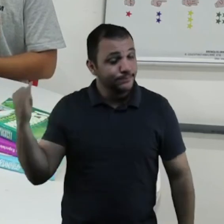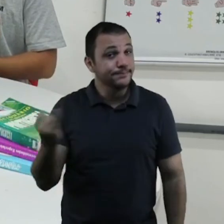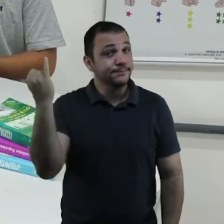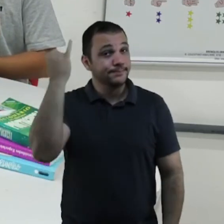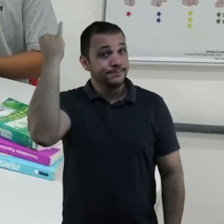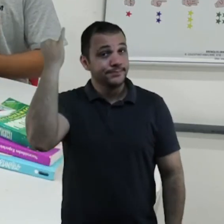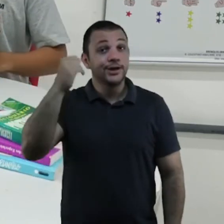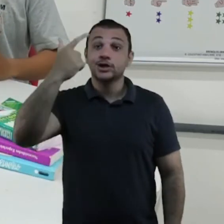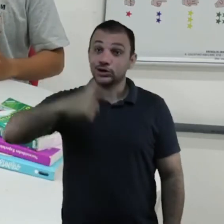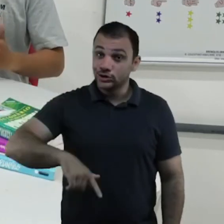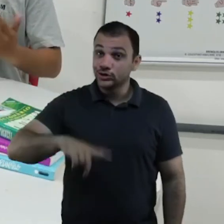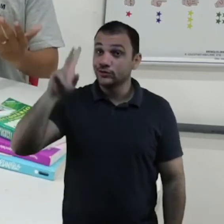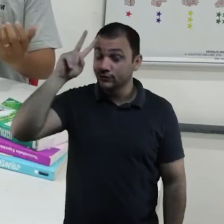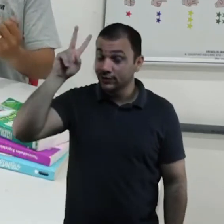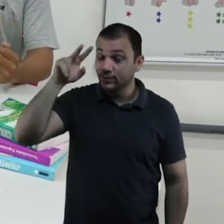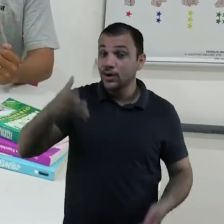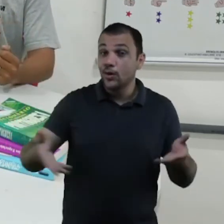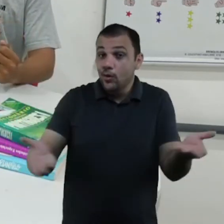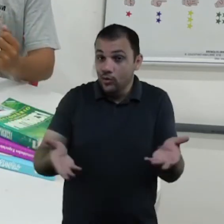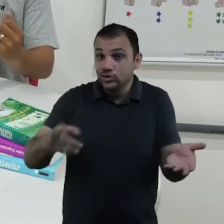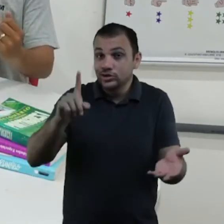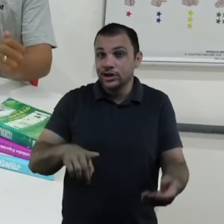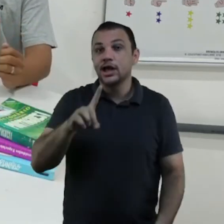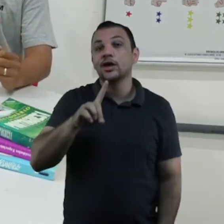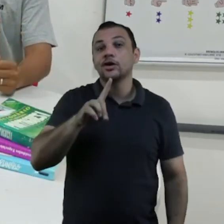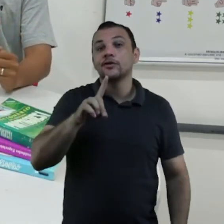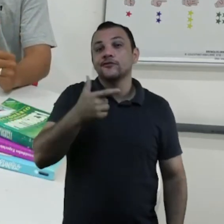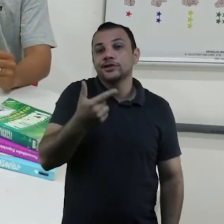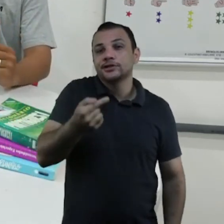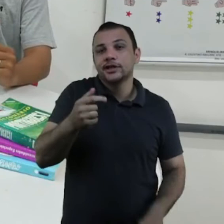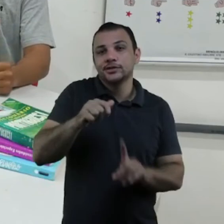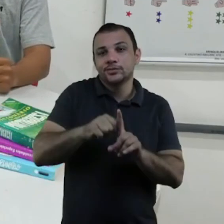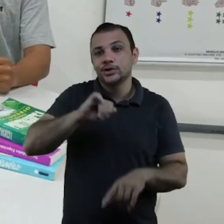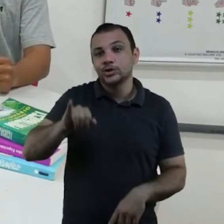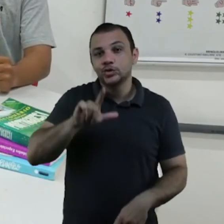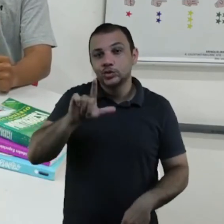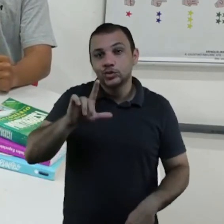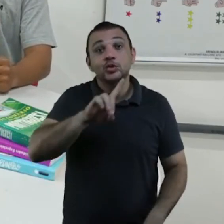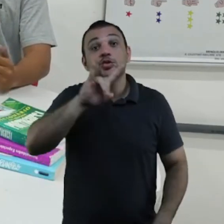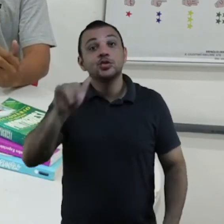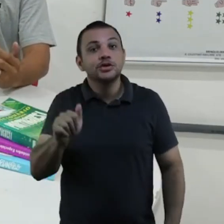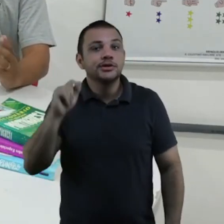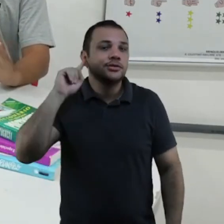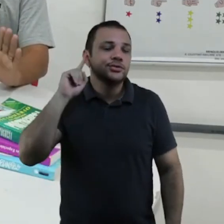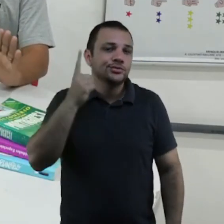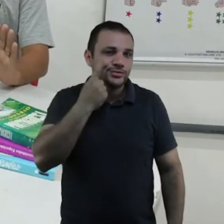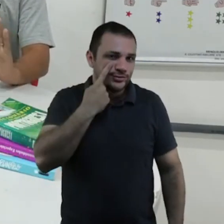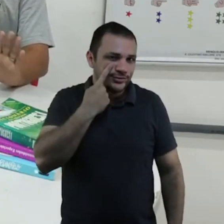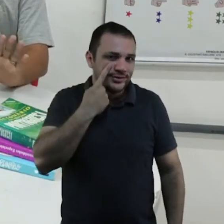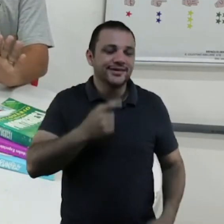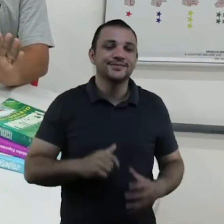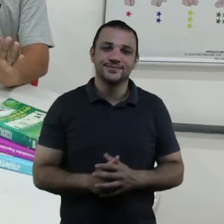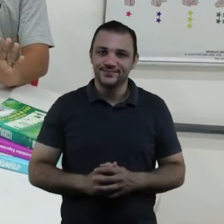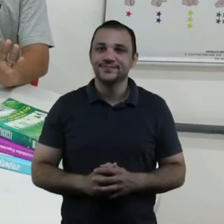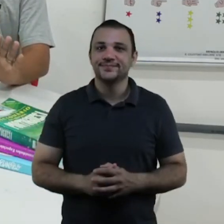foi algo fundamental e, mais uma vez, relembrar, hoje estamos comemorando o dia da surdo-cegueira, tá? E, por